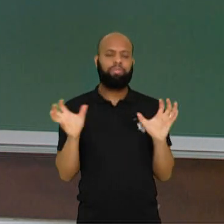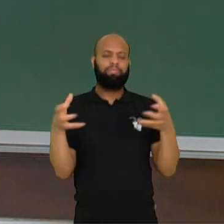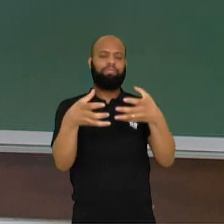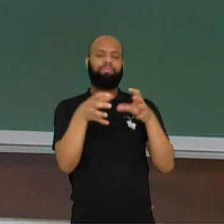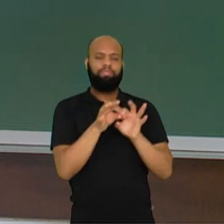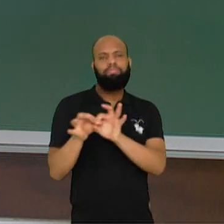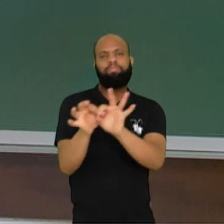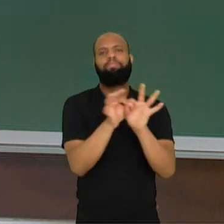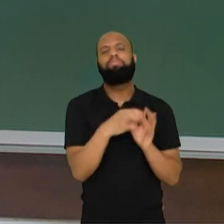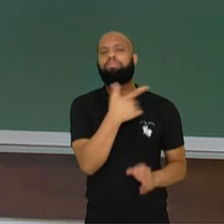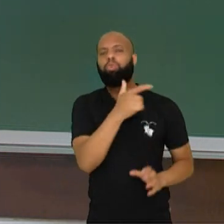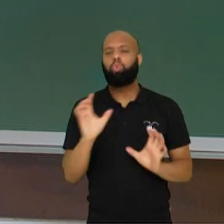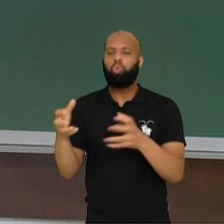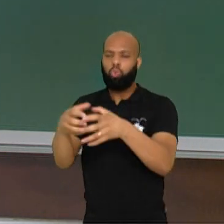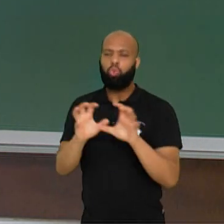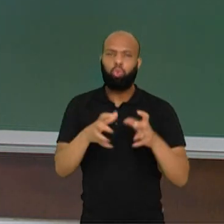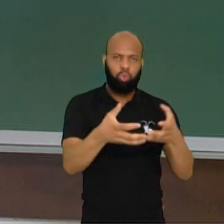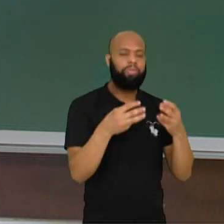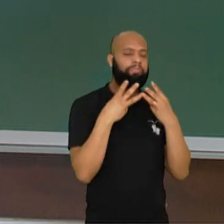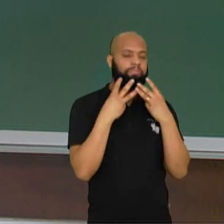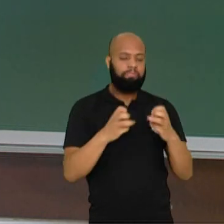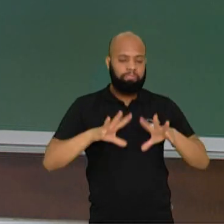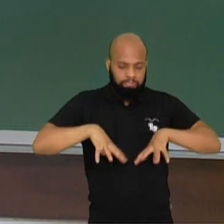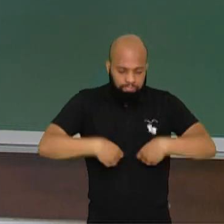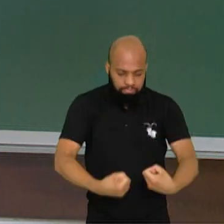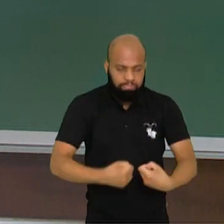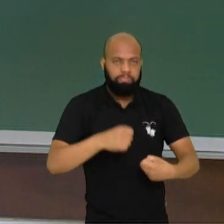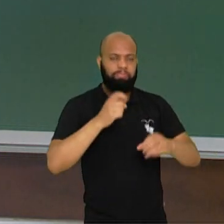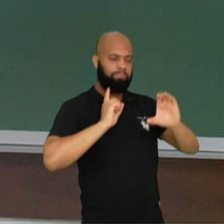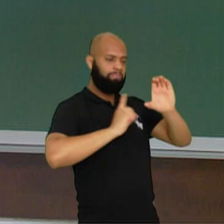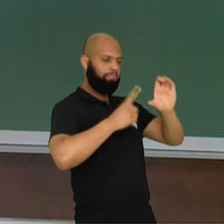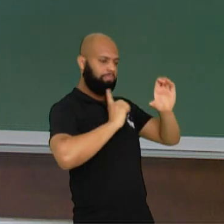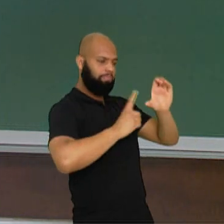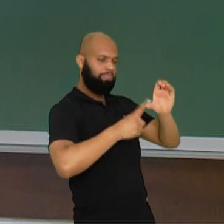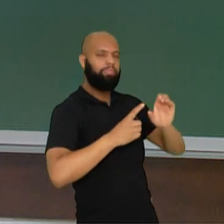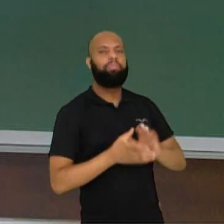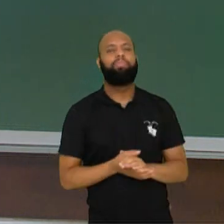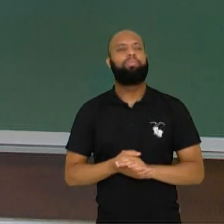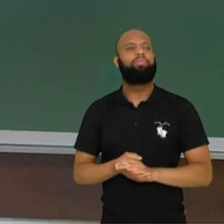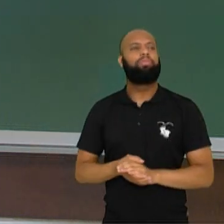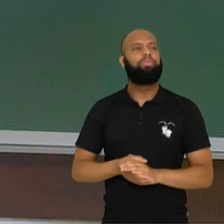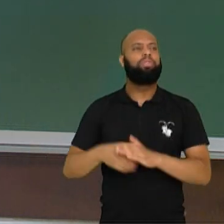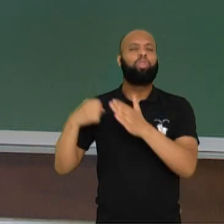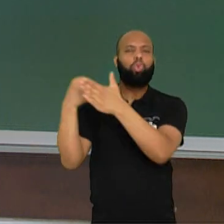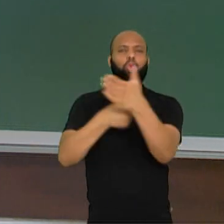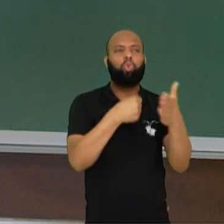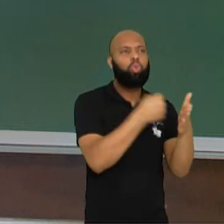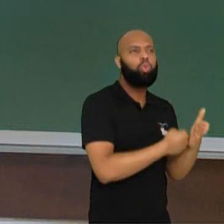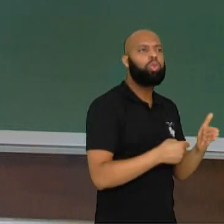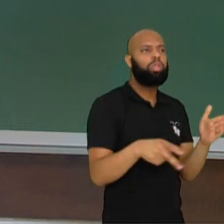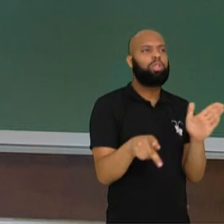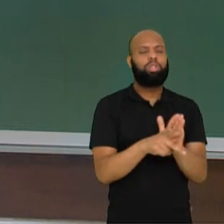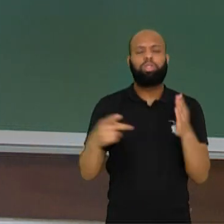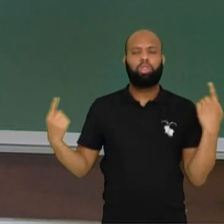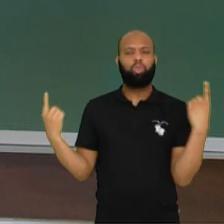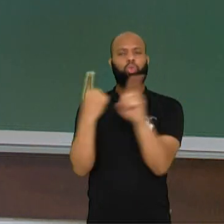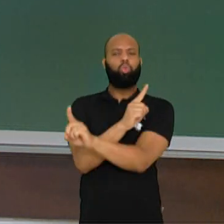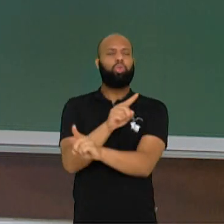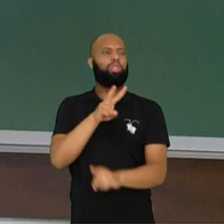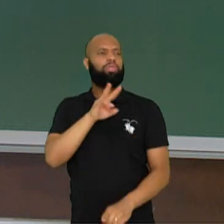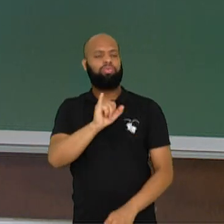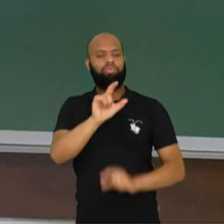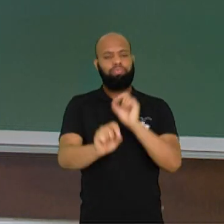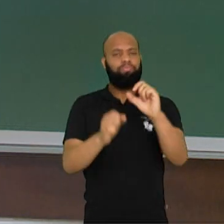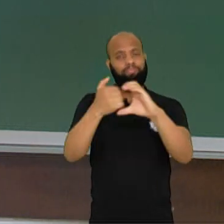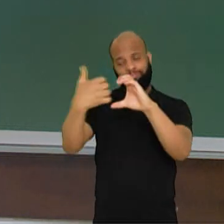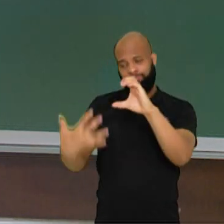classes, o que o Marx defende como o comunismo, tá? Então, essa luta entre contrários é o que